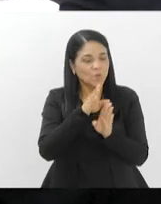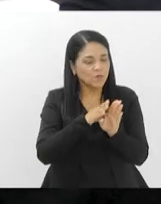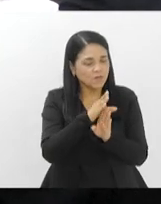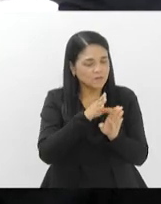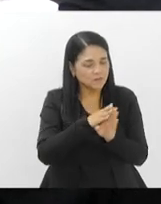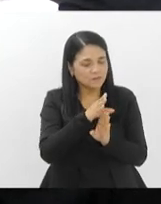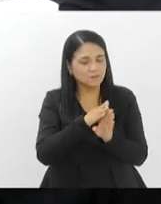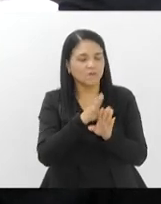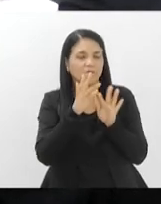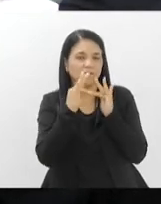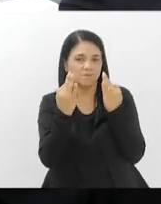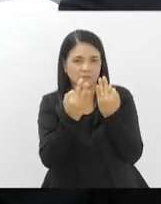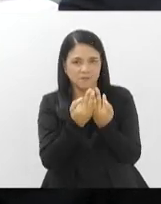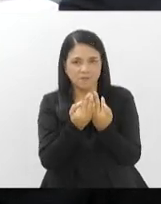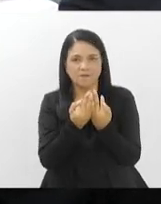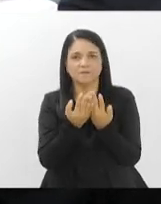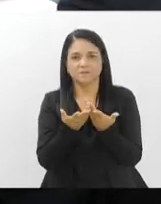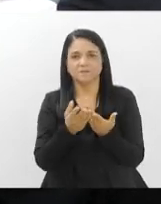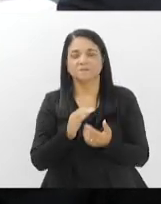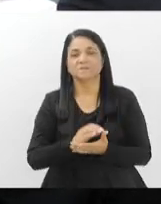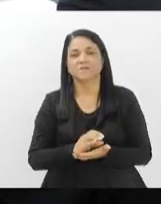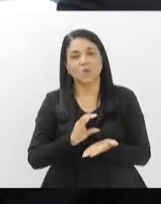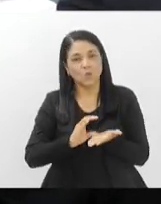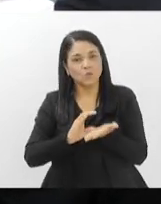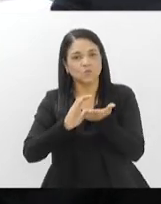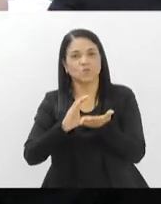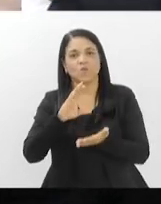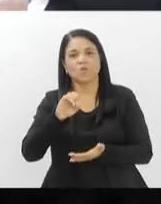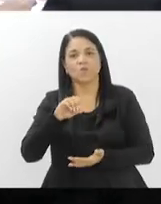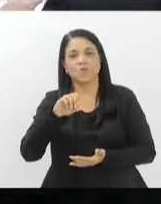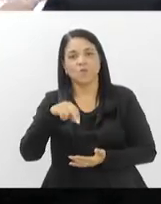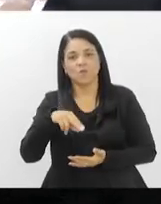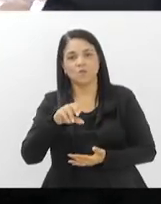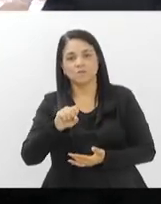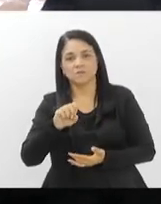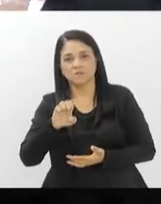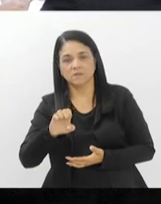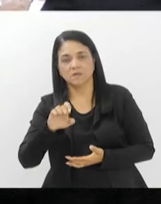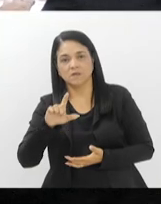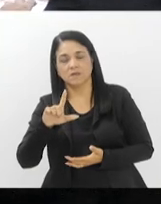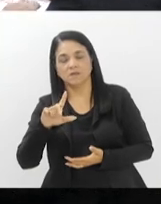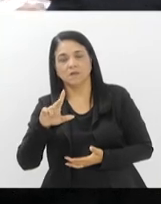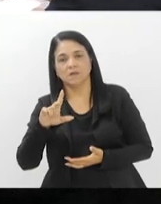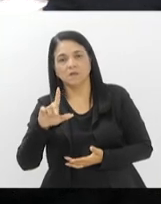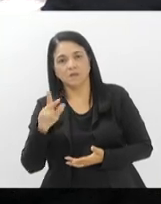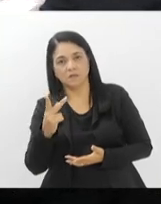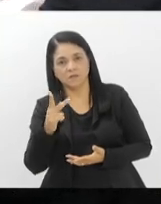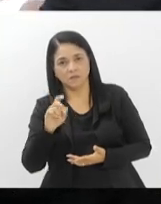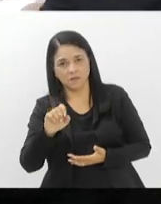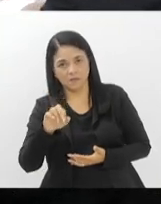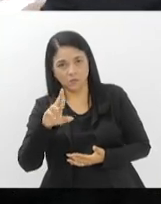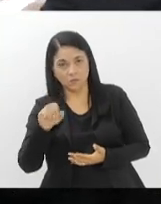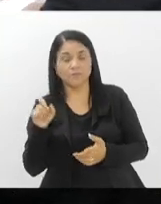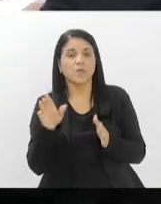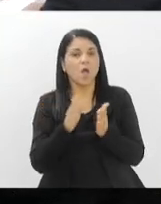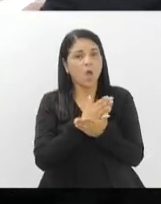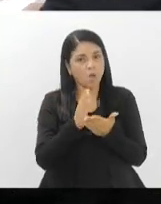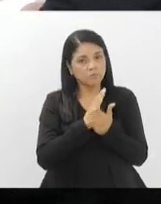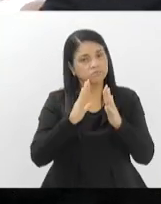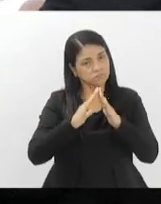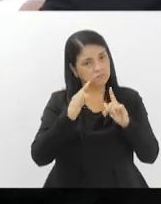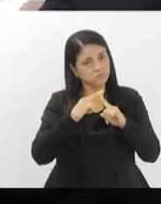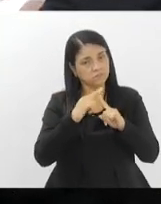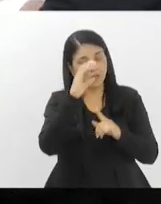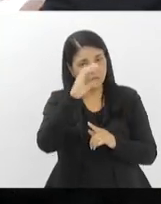familiar, uma coisa assim. Não, e não só evangélicas, as católicas também possuem algumas, que são pessoas, são leigos